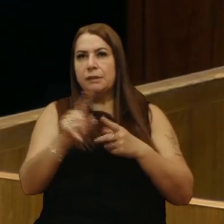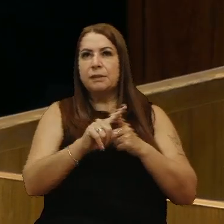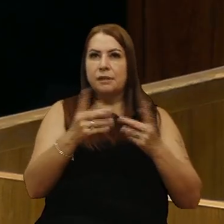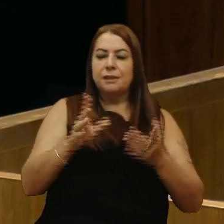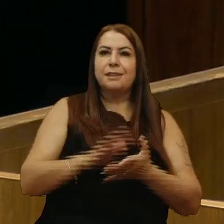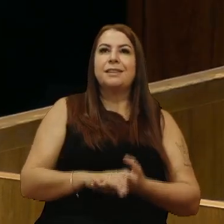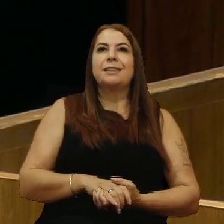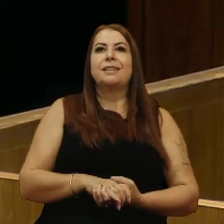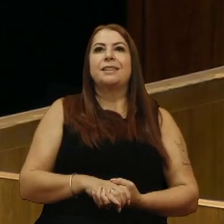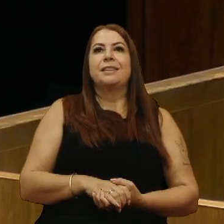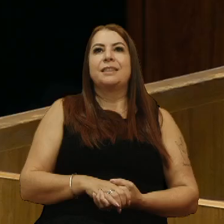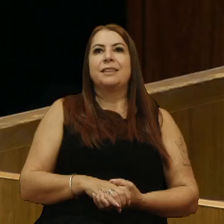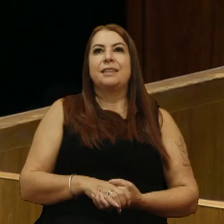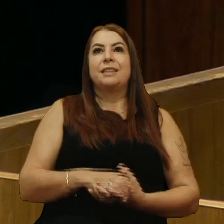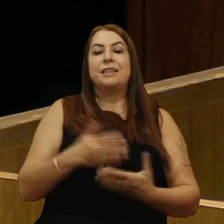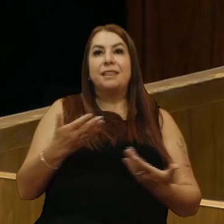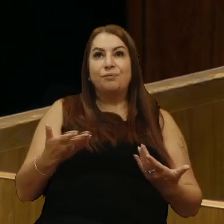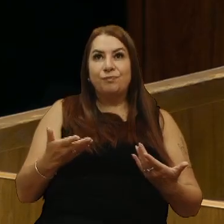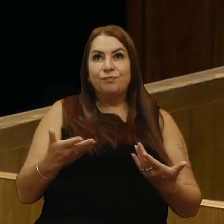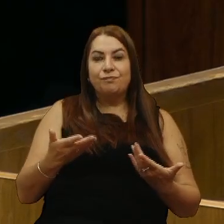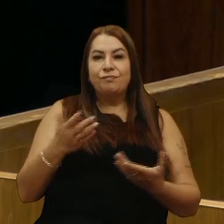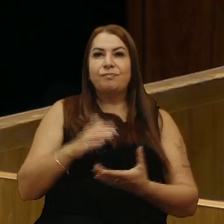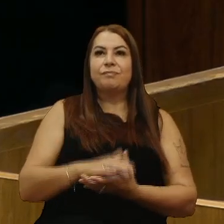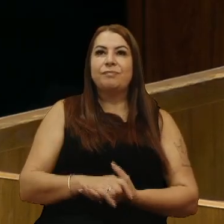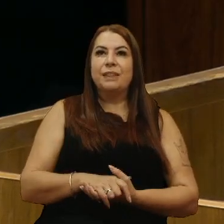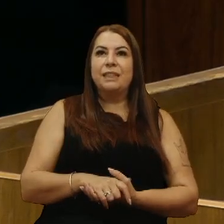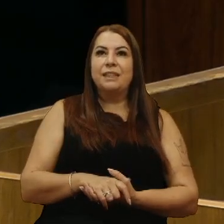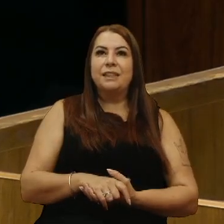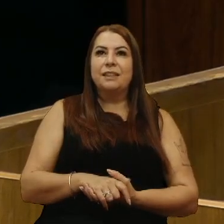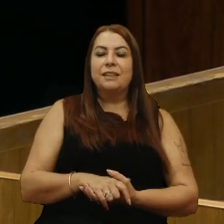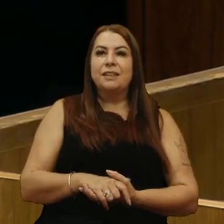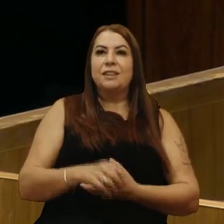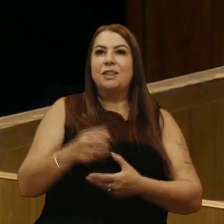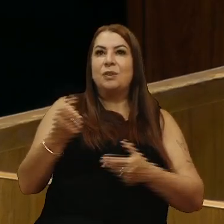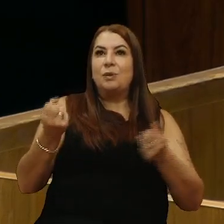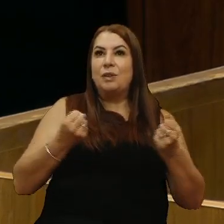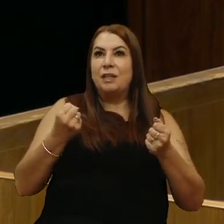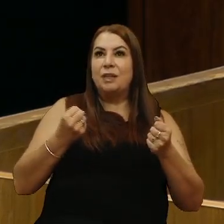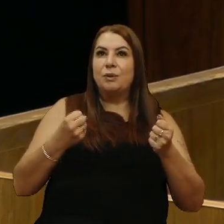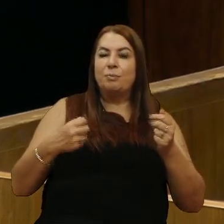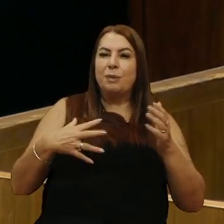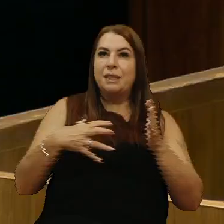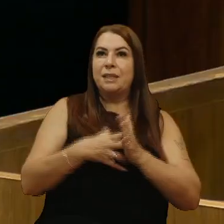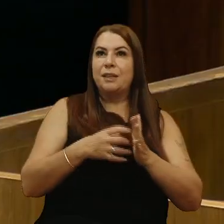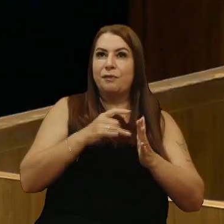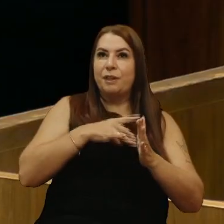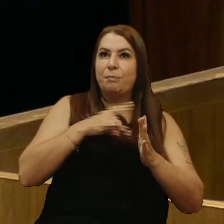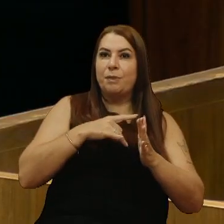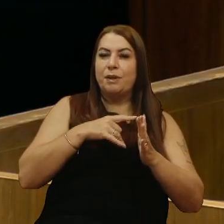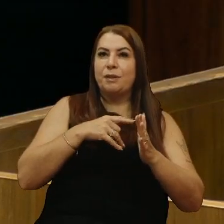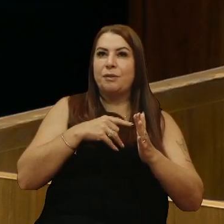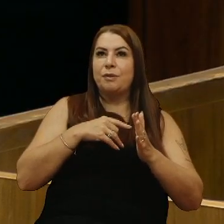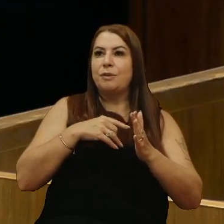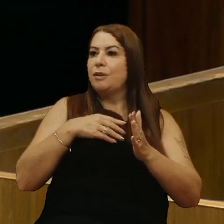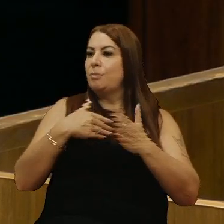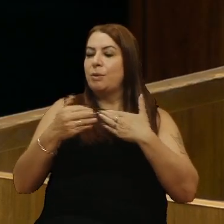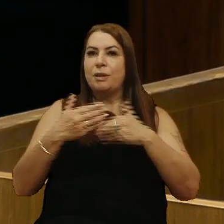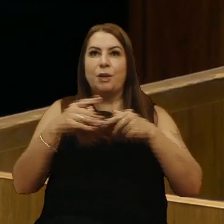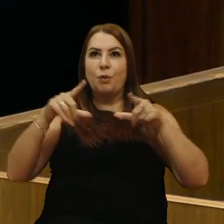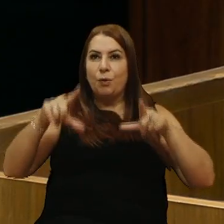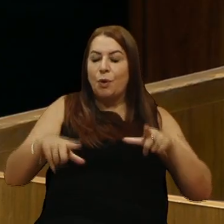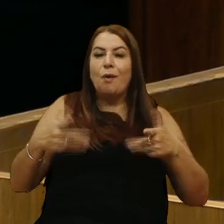buraco. E aí, numa dessas, o carro, obviamente, o nosso bateu e eu fiquei com medo de parar em qualquer